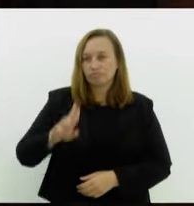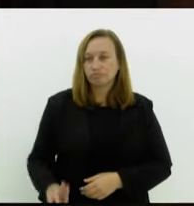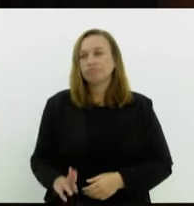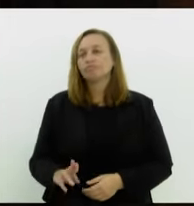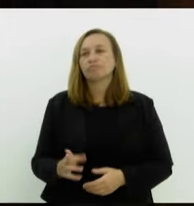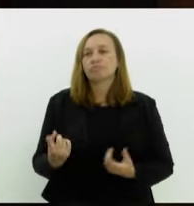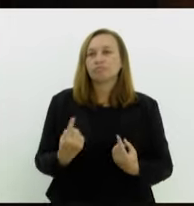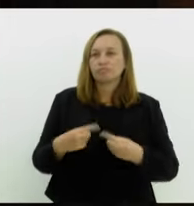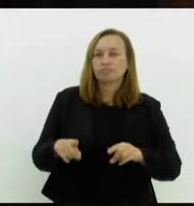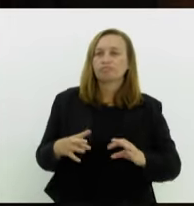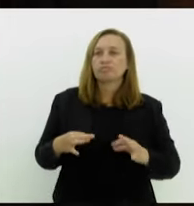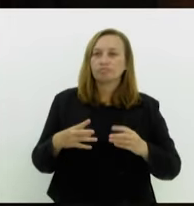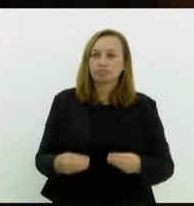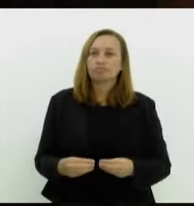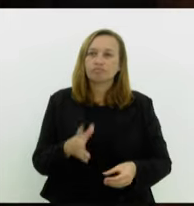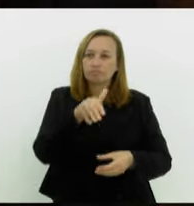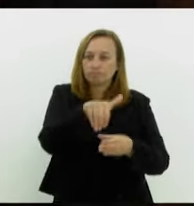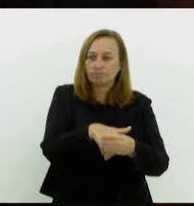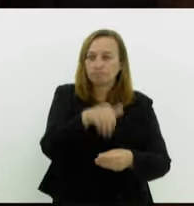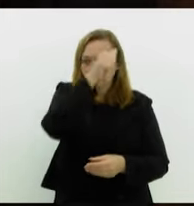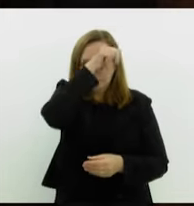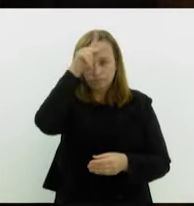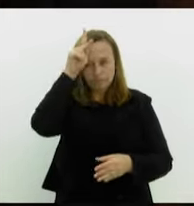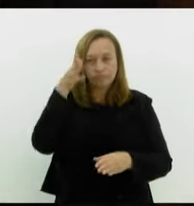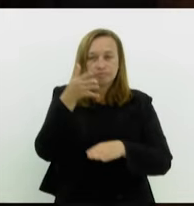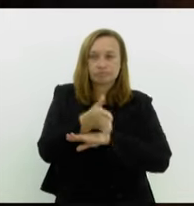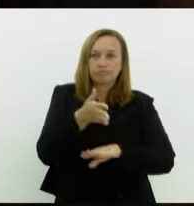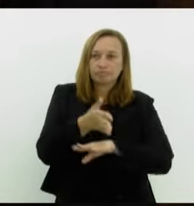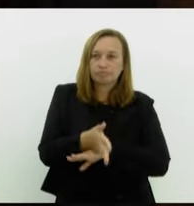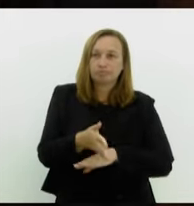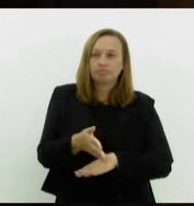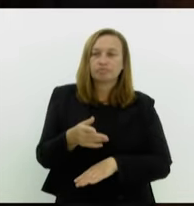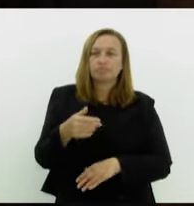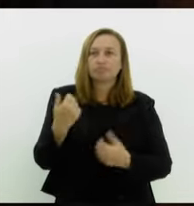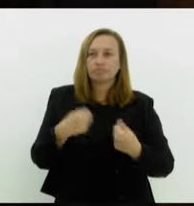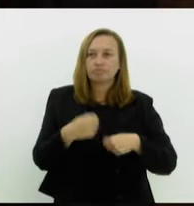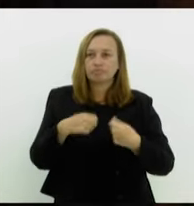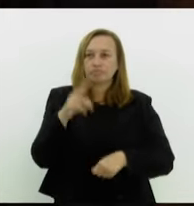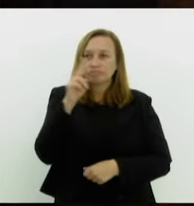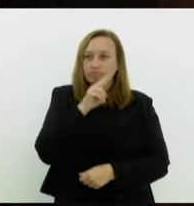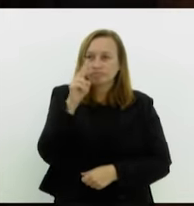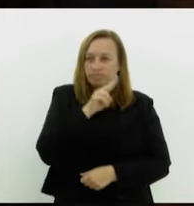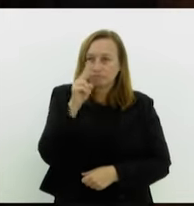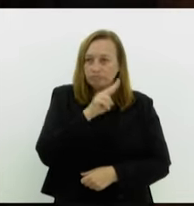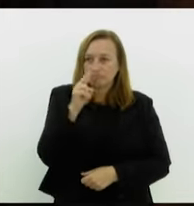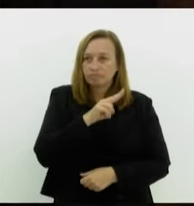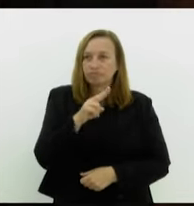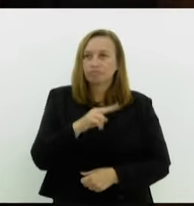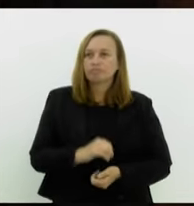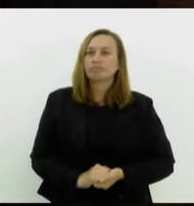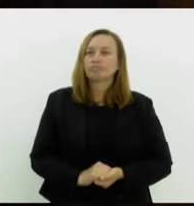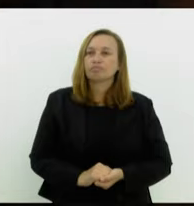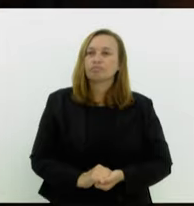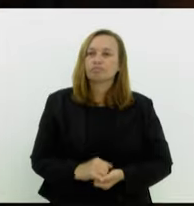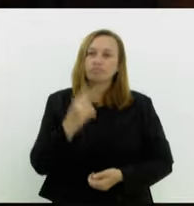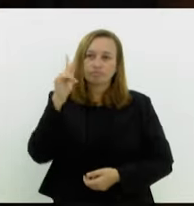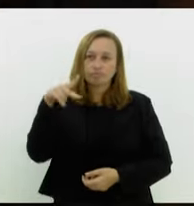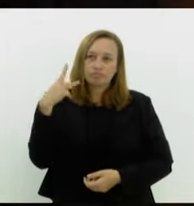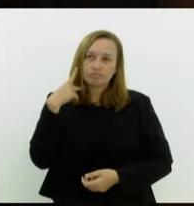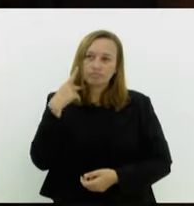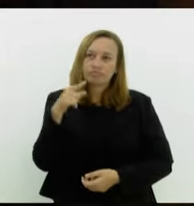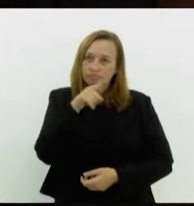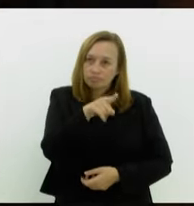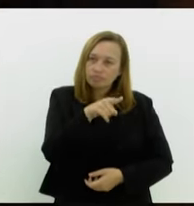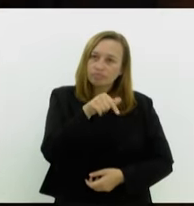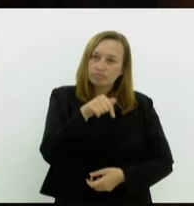isso e a gente tem uma eleição Municipal chegando que a gente precisa da urgente instalação dessa procuradoria para que você